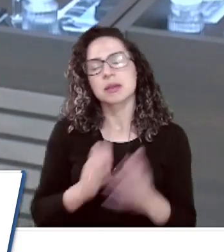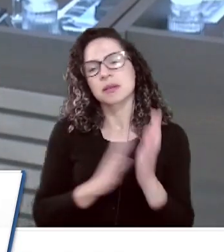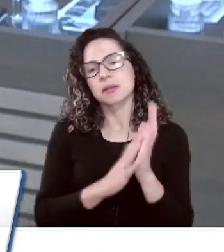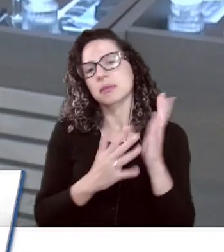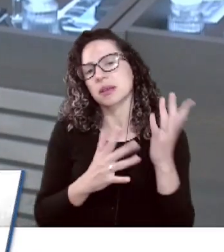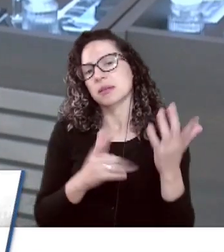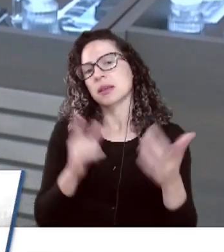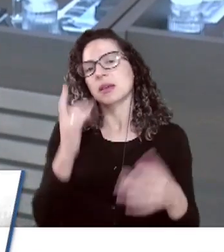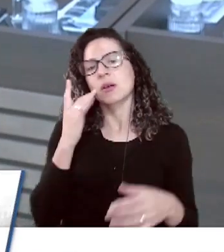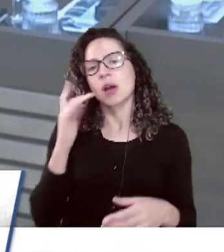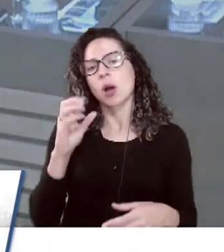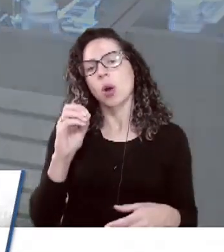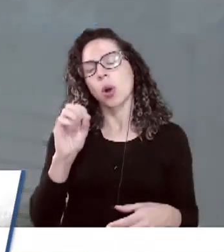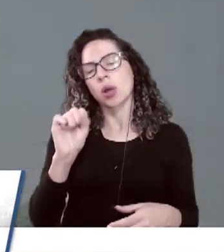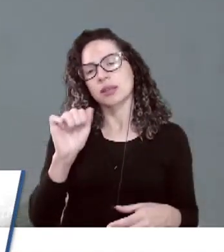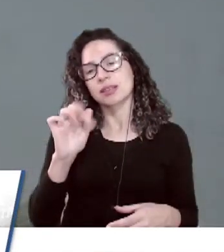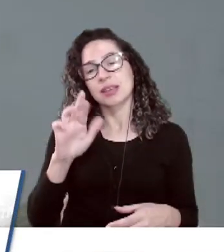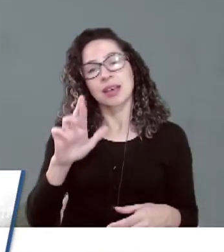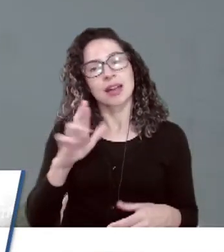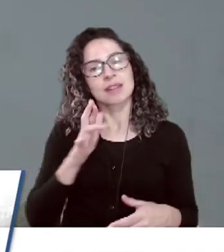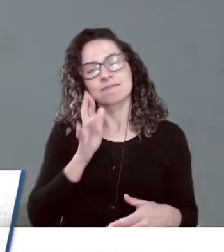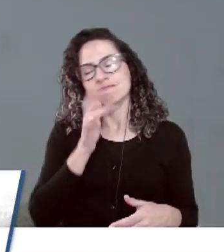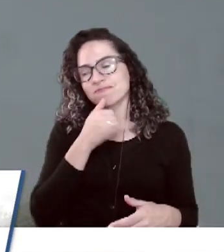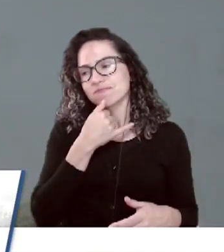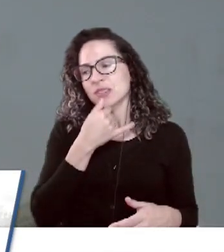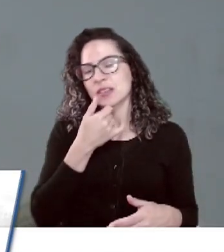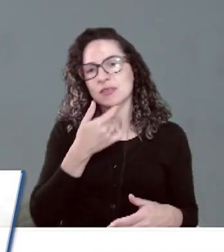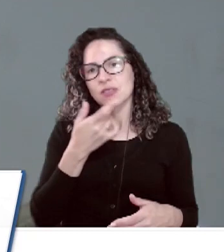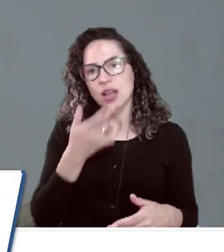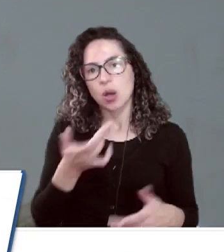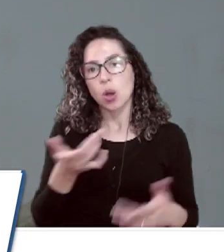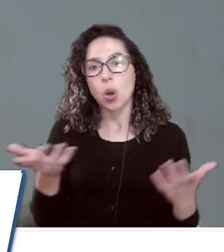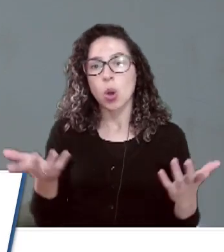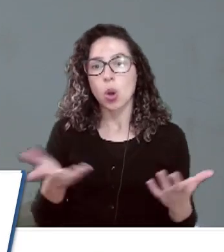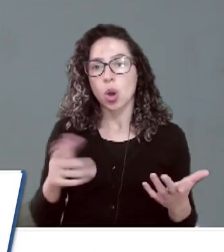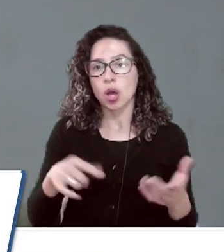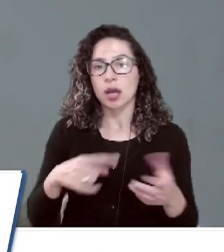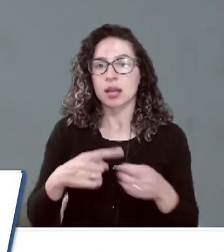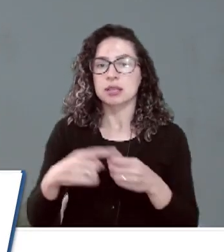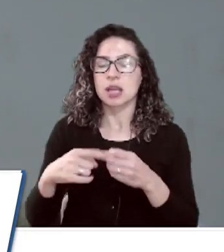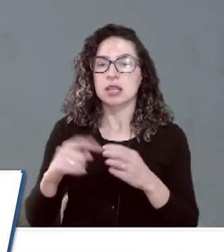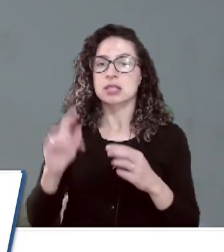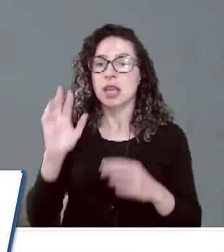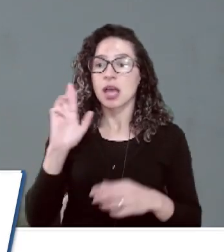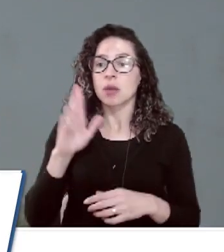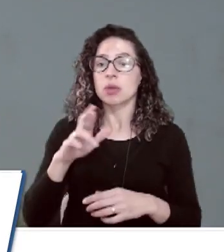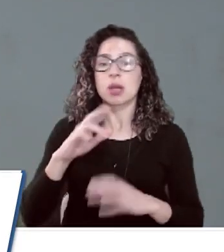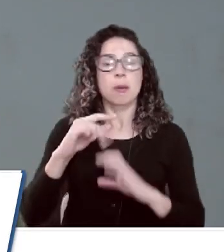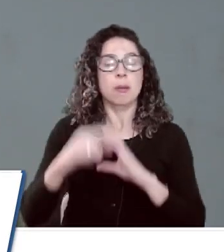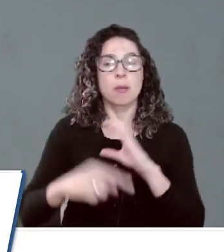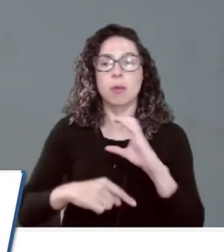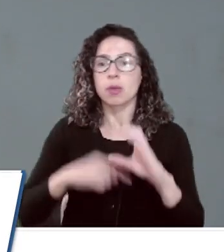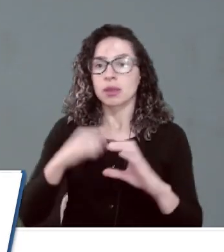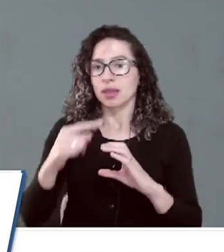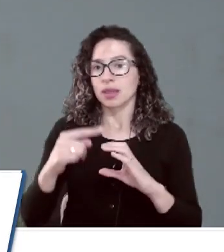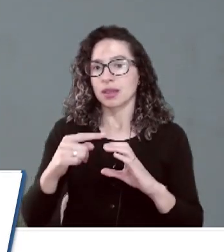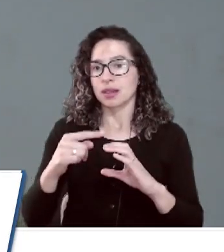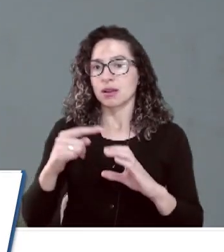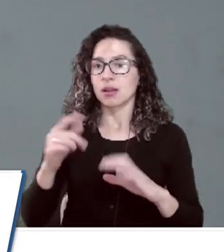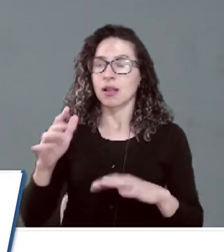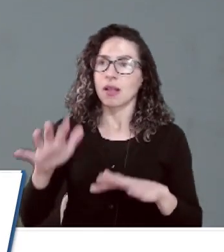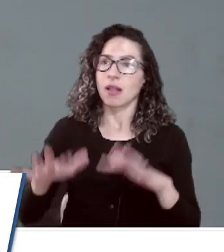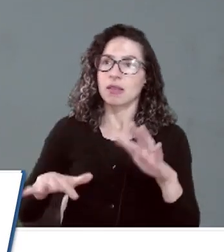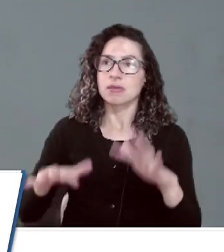foi muito infeliz no que ele falou. Hoje, a nossa cidade ela é reconhecida no mundo inteiro. Talvez,